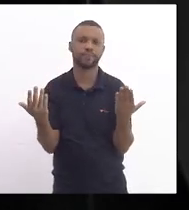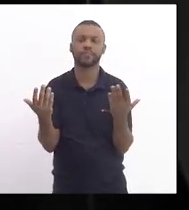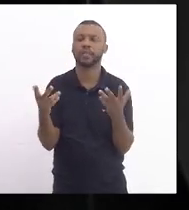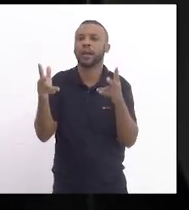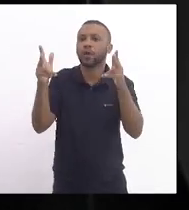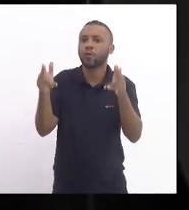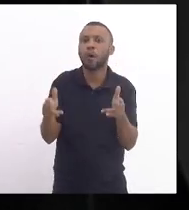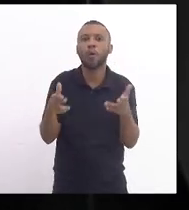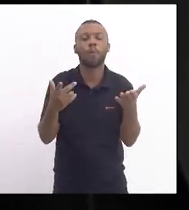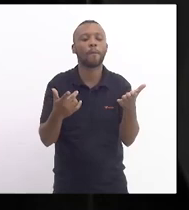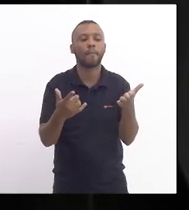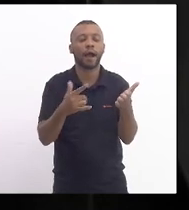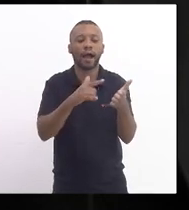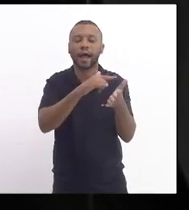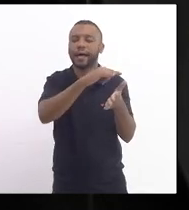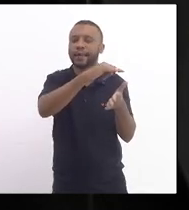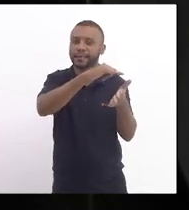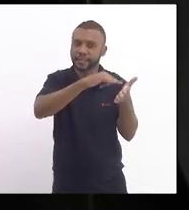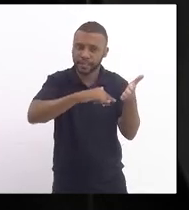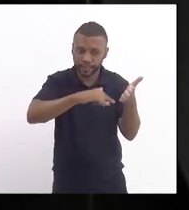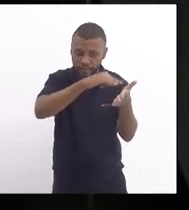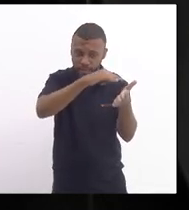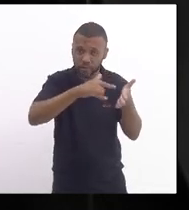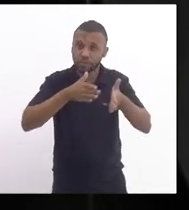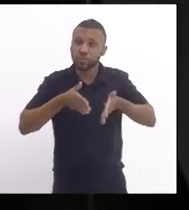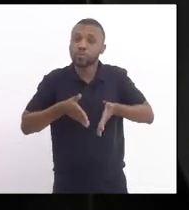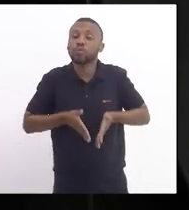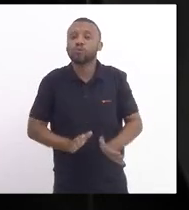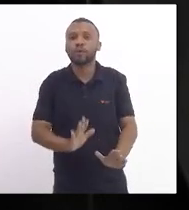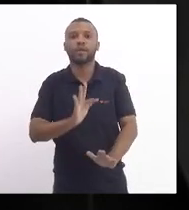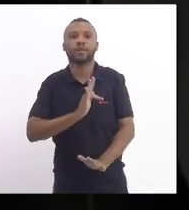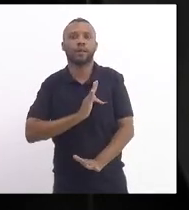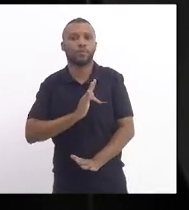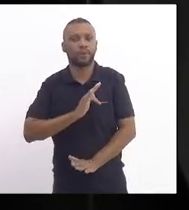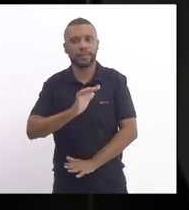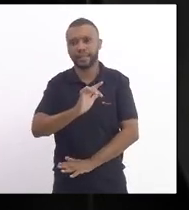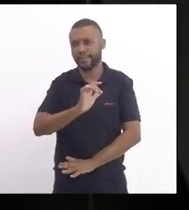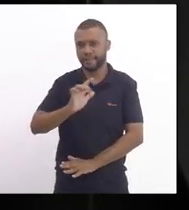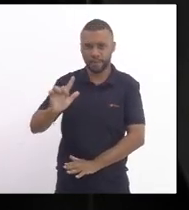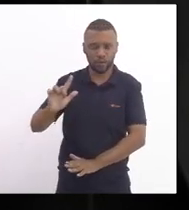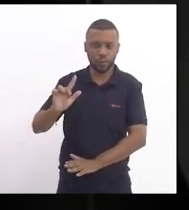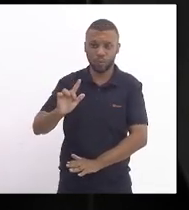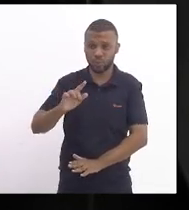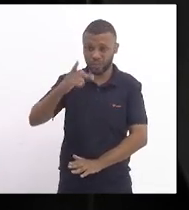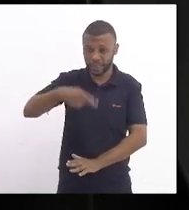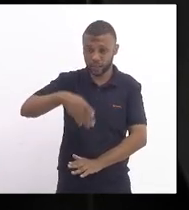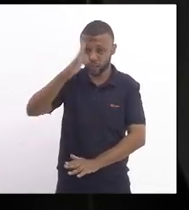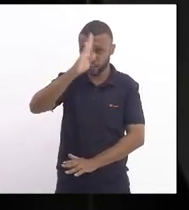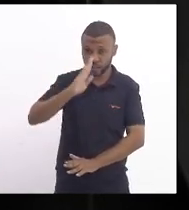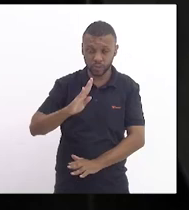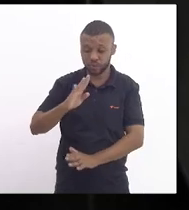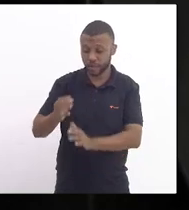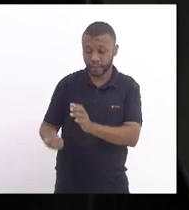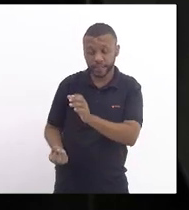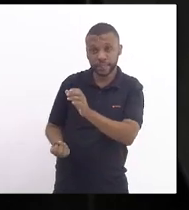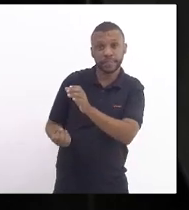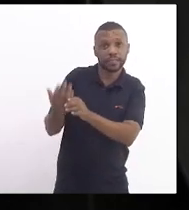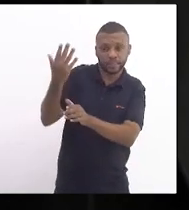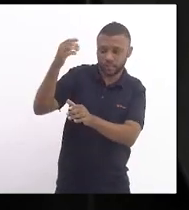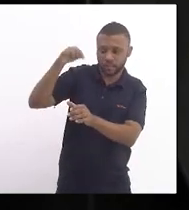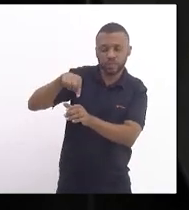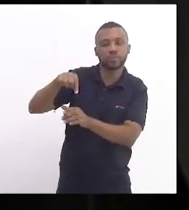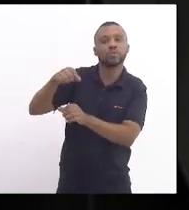certidão de nascimento da Polícia Civil a polícia civil brasileira ela tem a sua chegada à sua